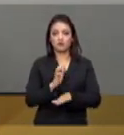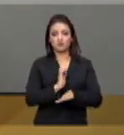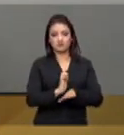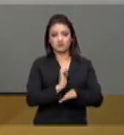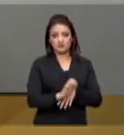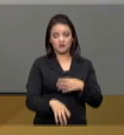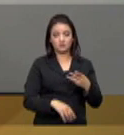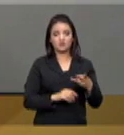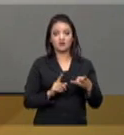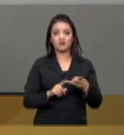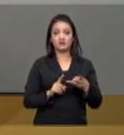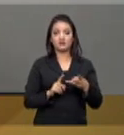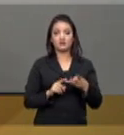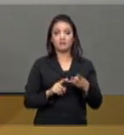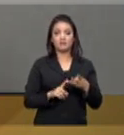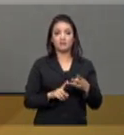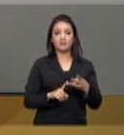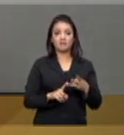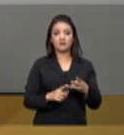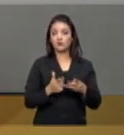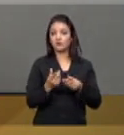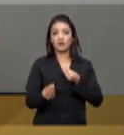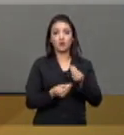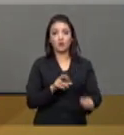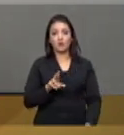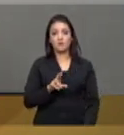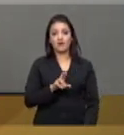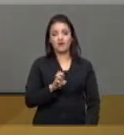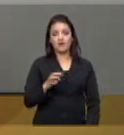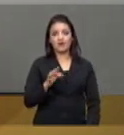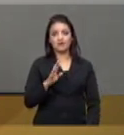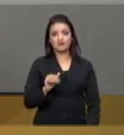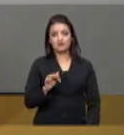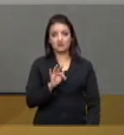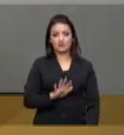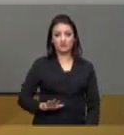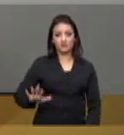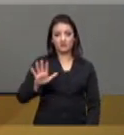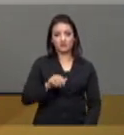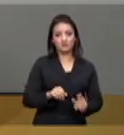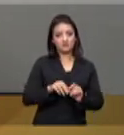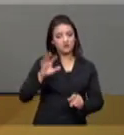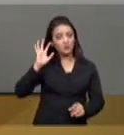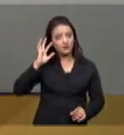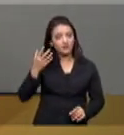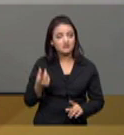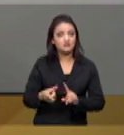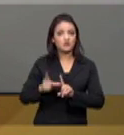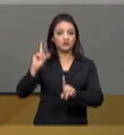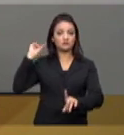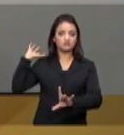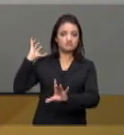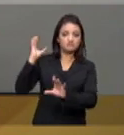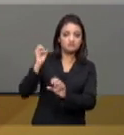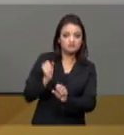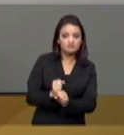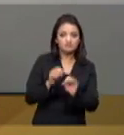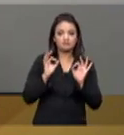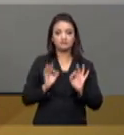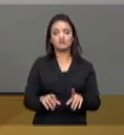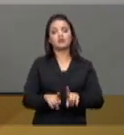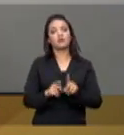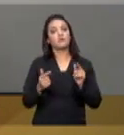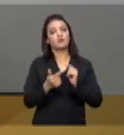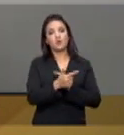na impossibilidade de a Receita Federal do Brasil aplicar a decisão em questão de forma puramente retroativa adequadamente, entre